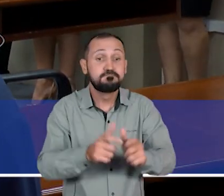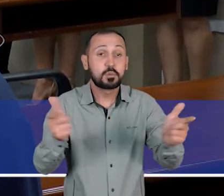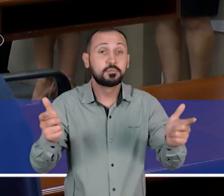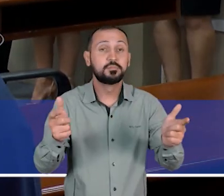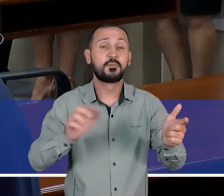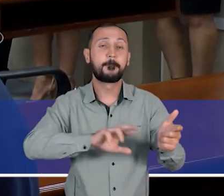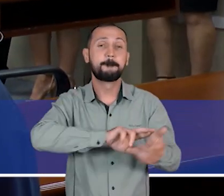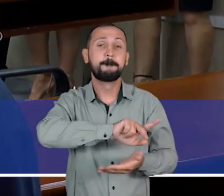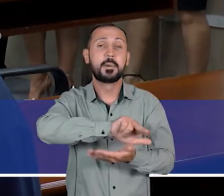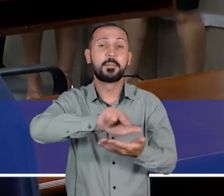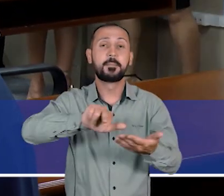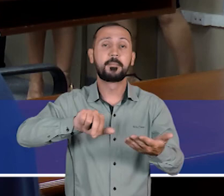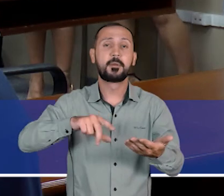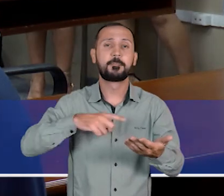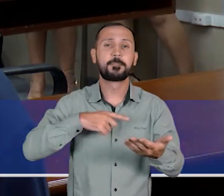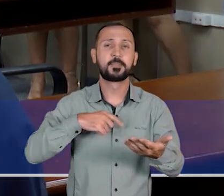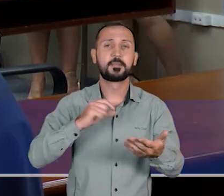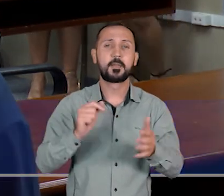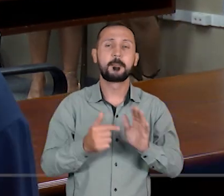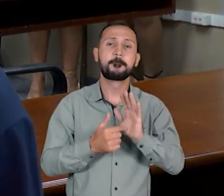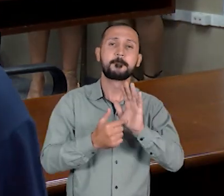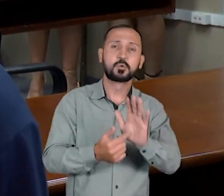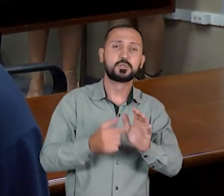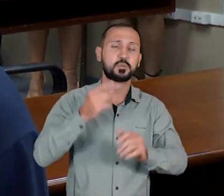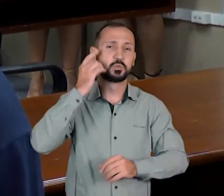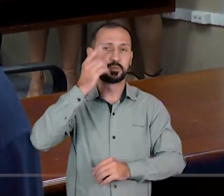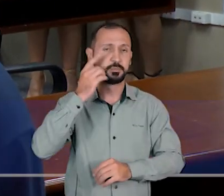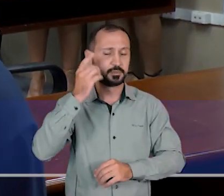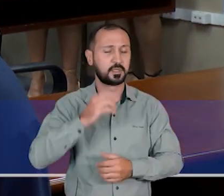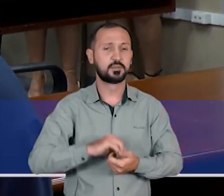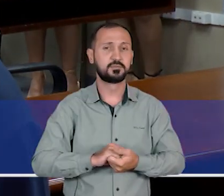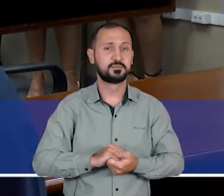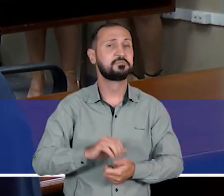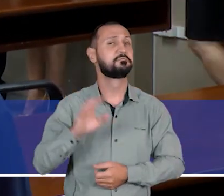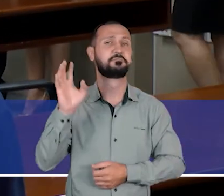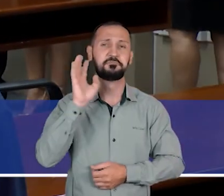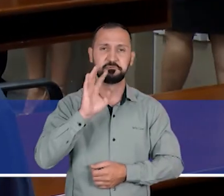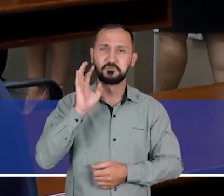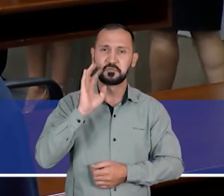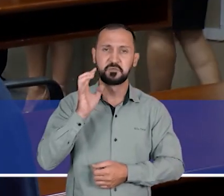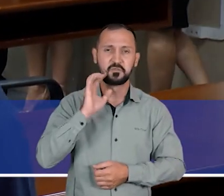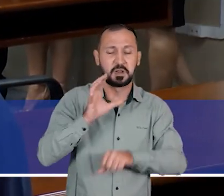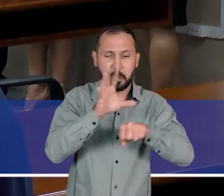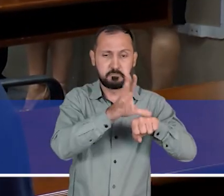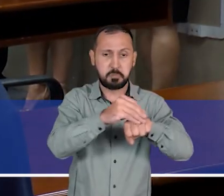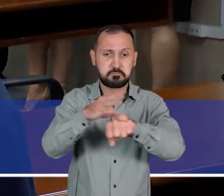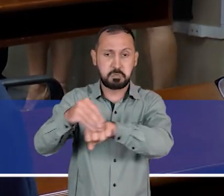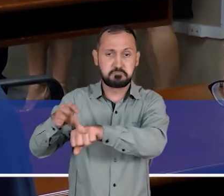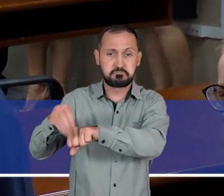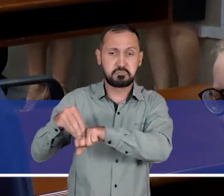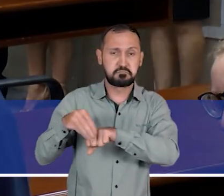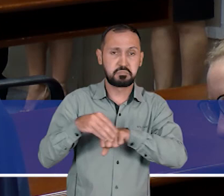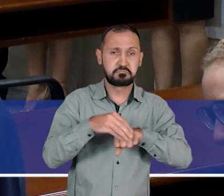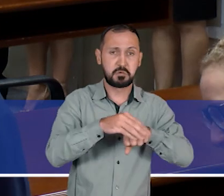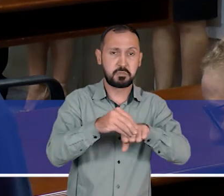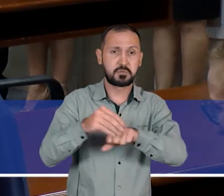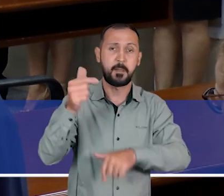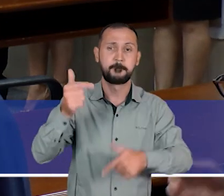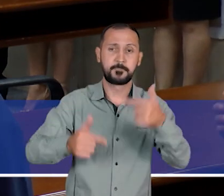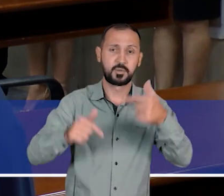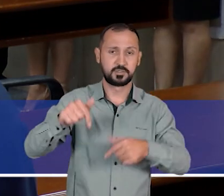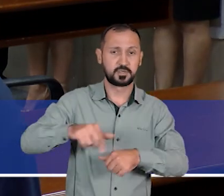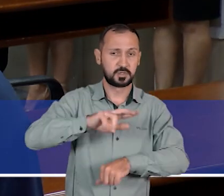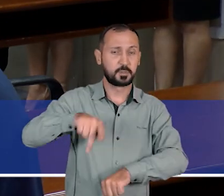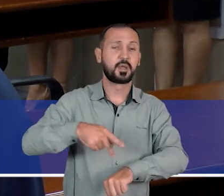com um museu assim, mostrando todos os deputados também. É muito legal ganhar conhecimento